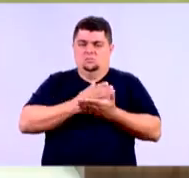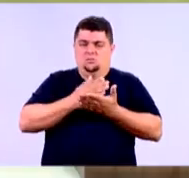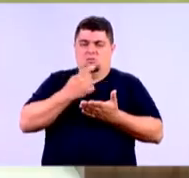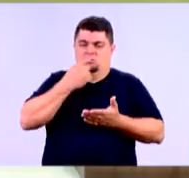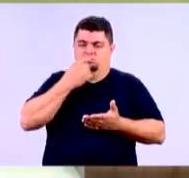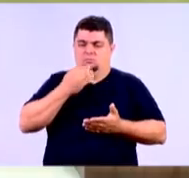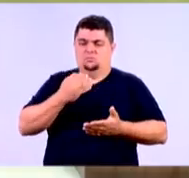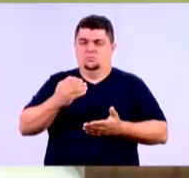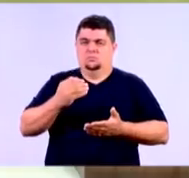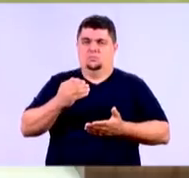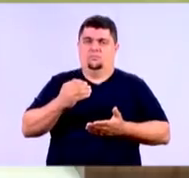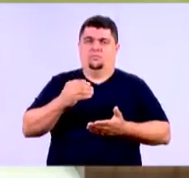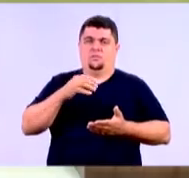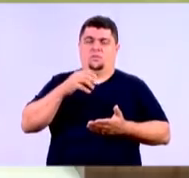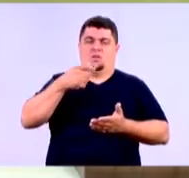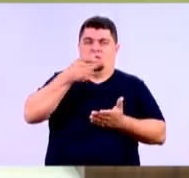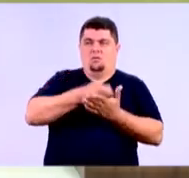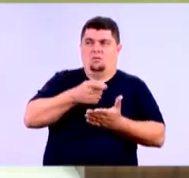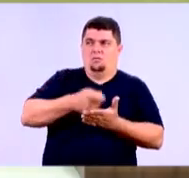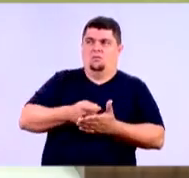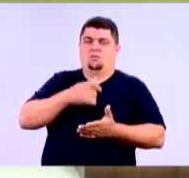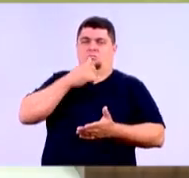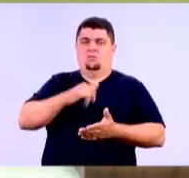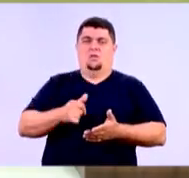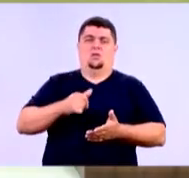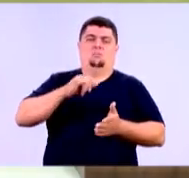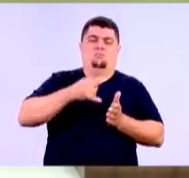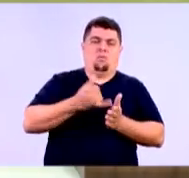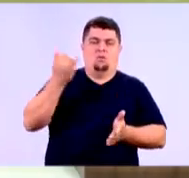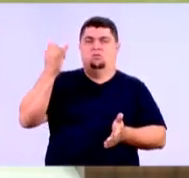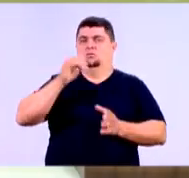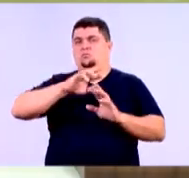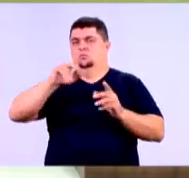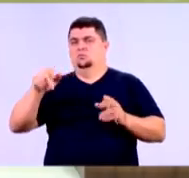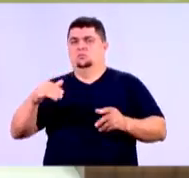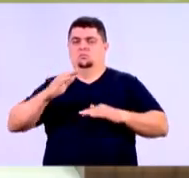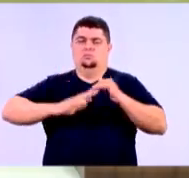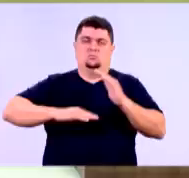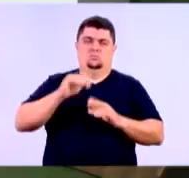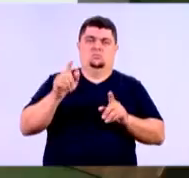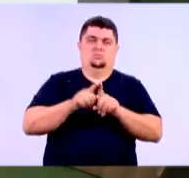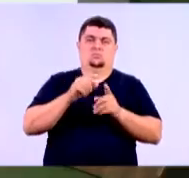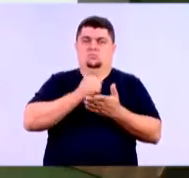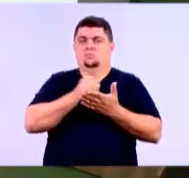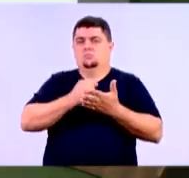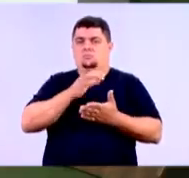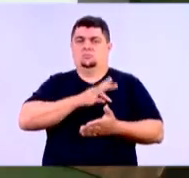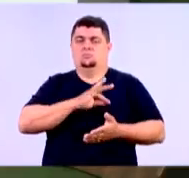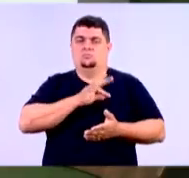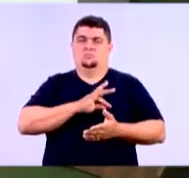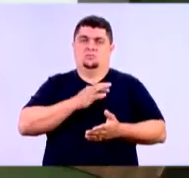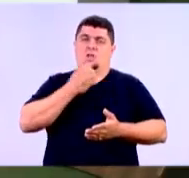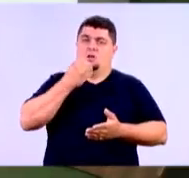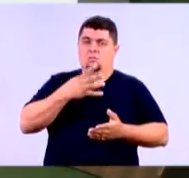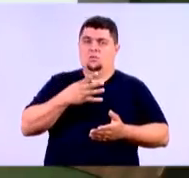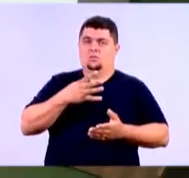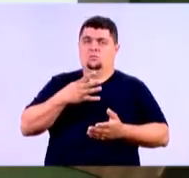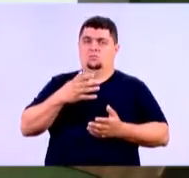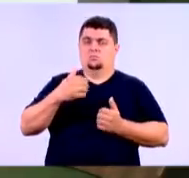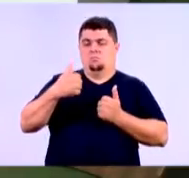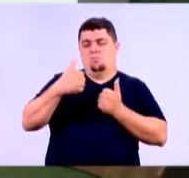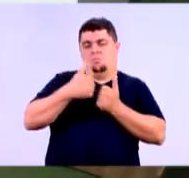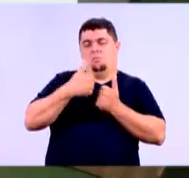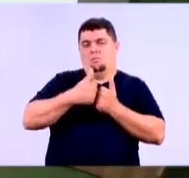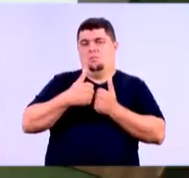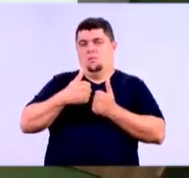sempre vai ter o pagamento de luz, de impostos, né? De funcionários. Né? Mas é saudável que seja razoavelmente